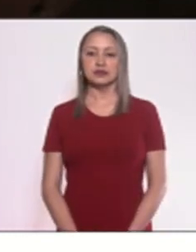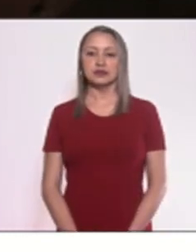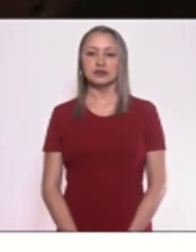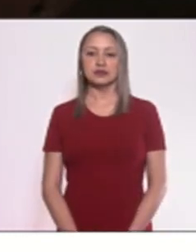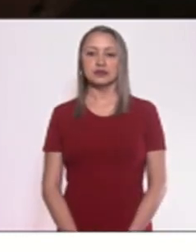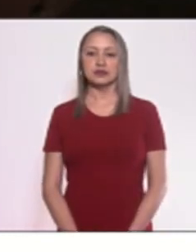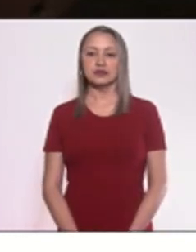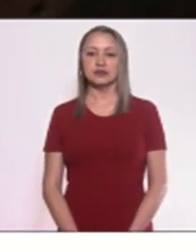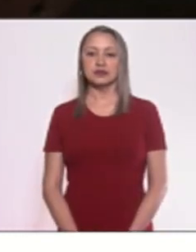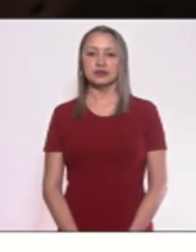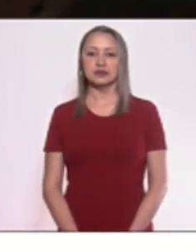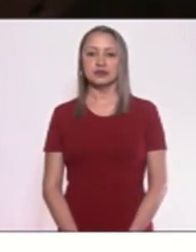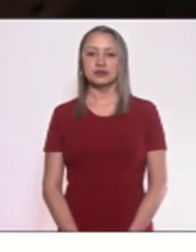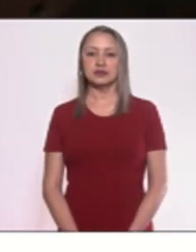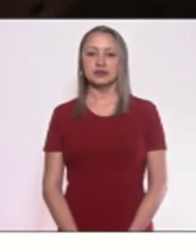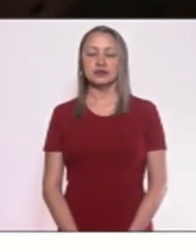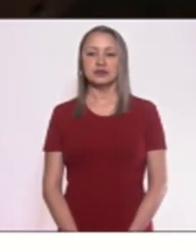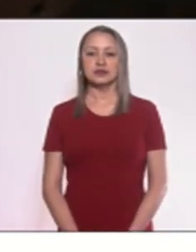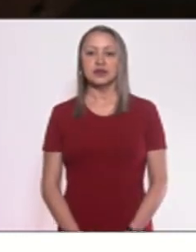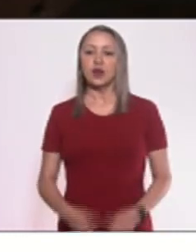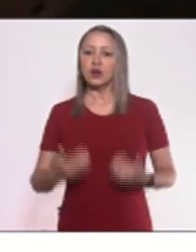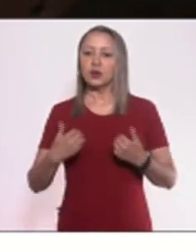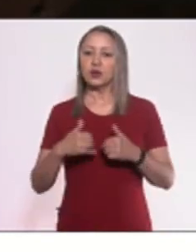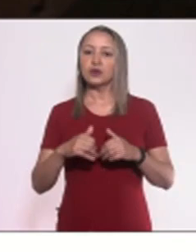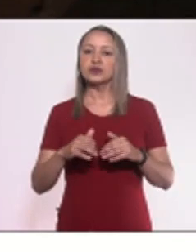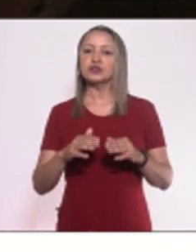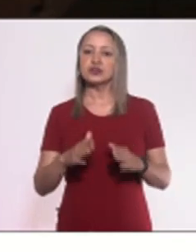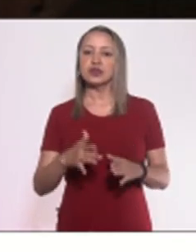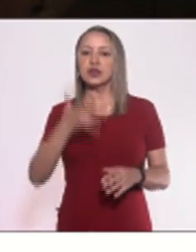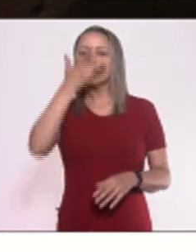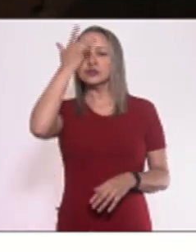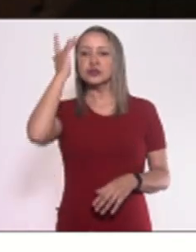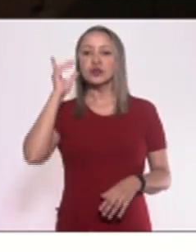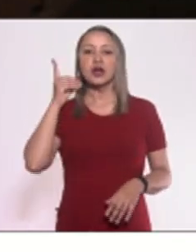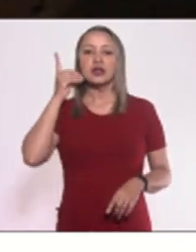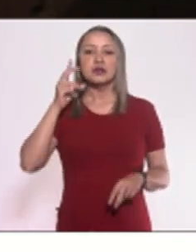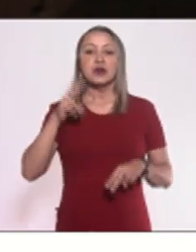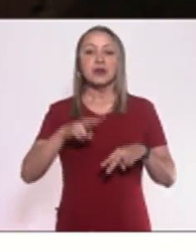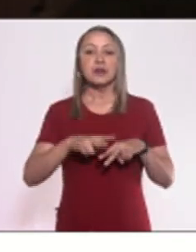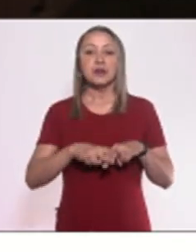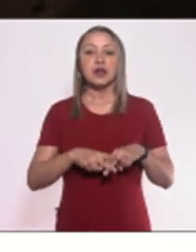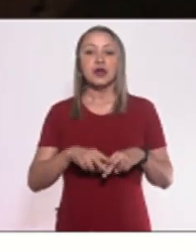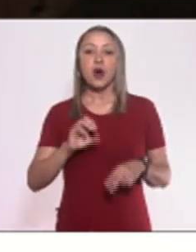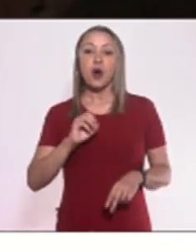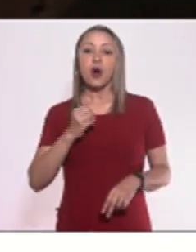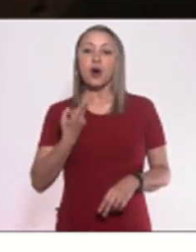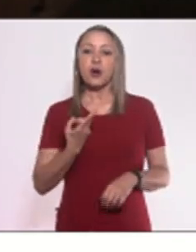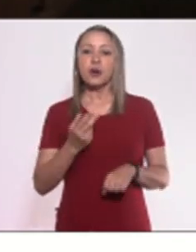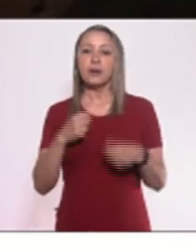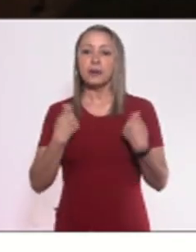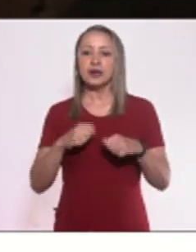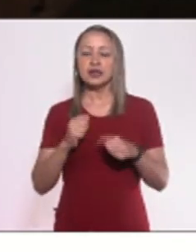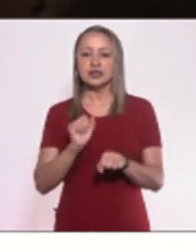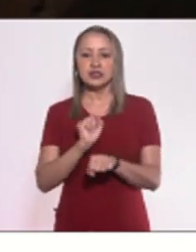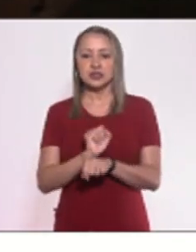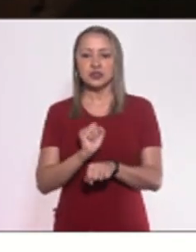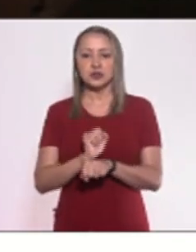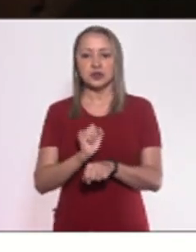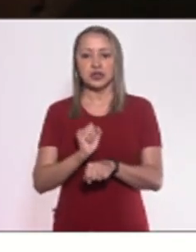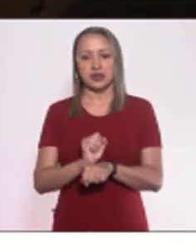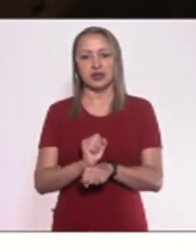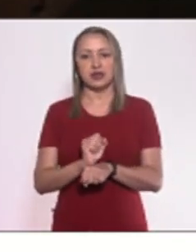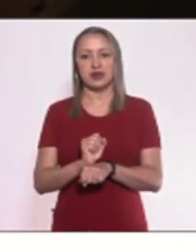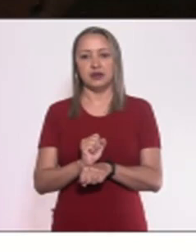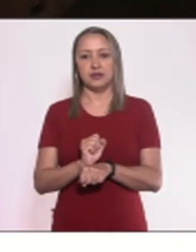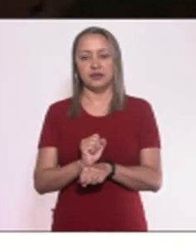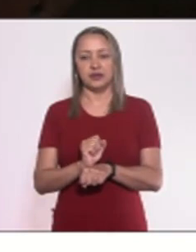manter os presos ou se tem que se aguardar o trânsito